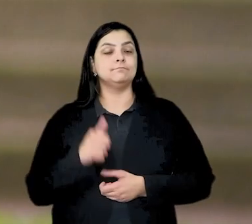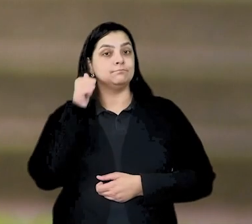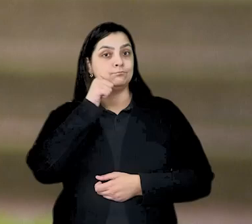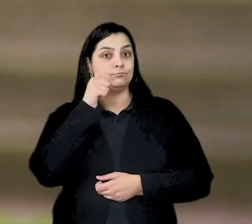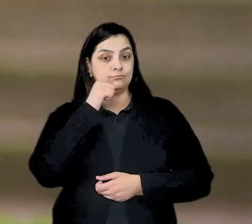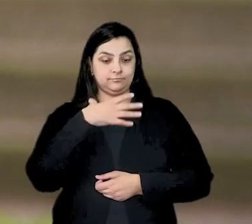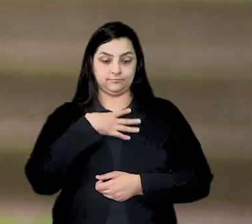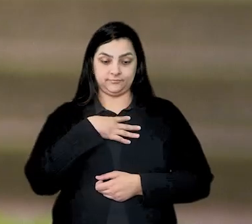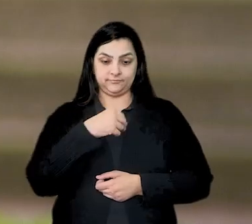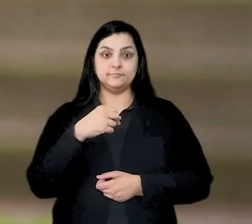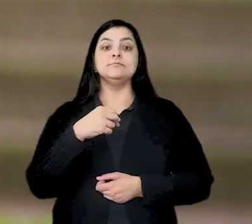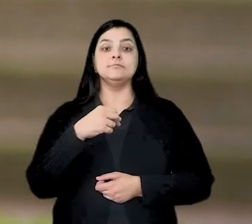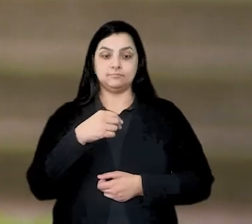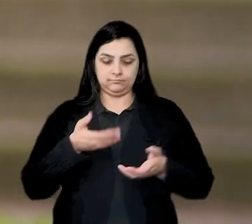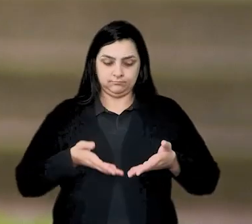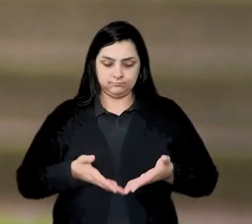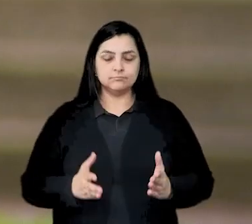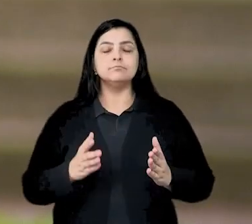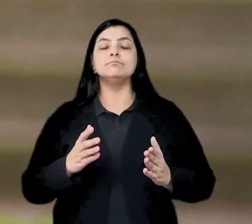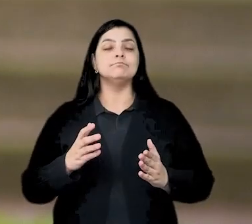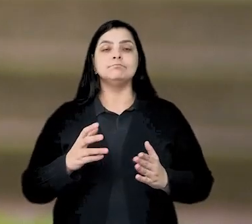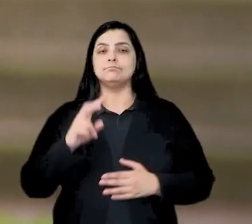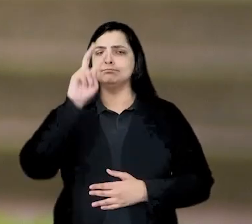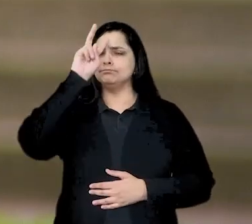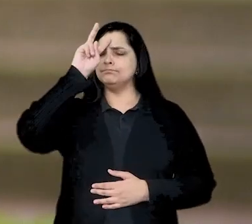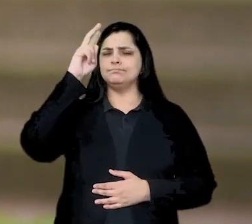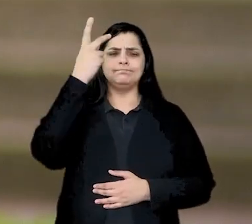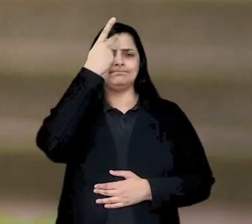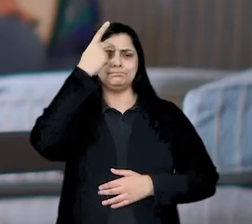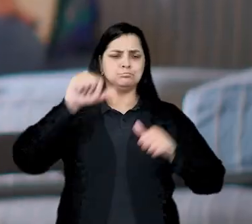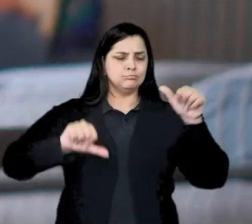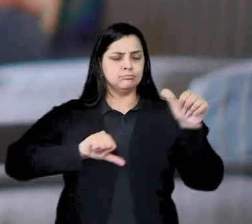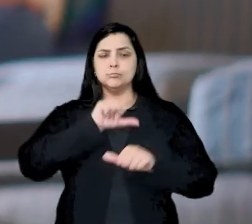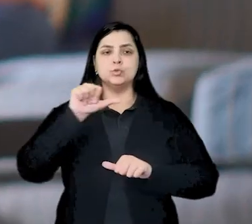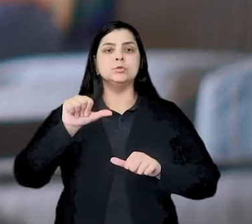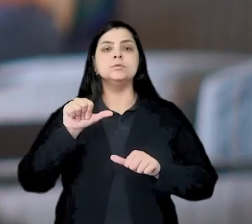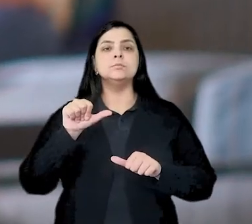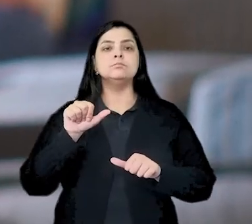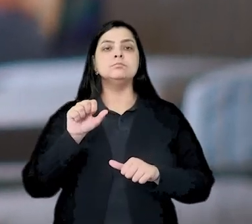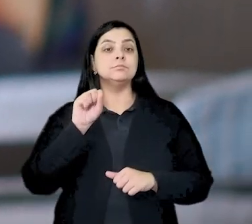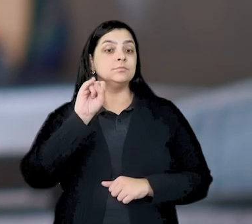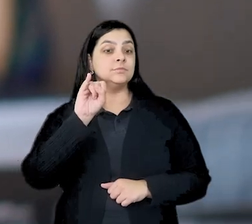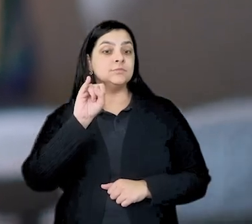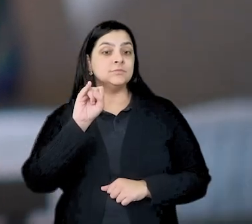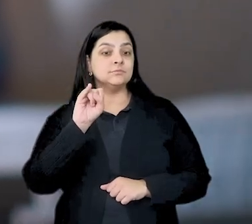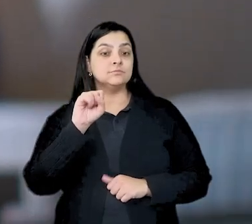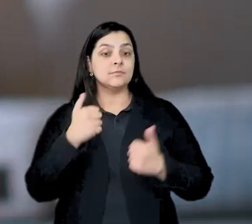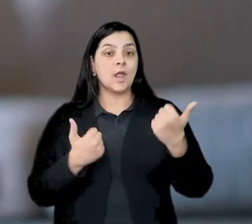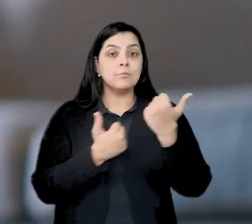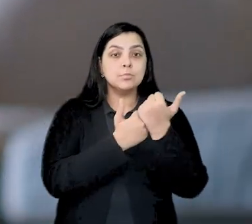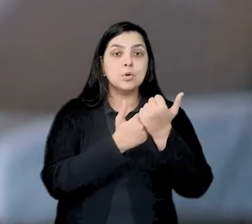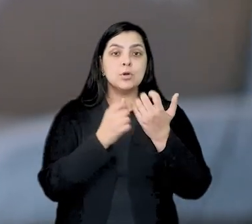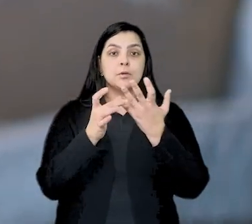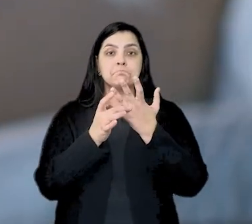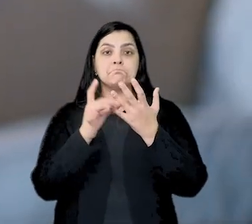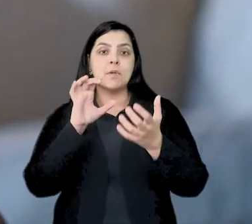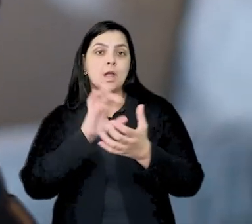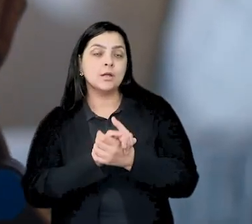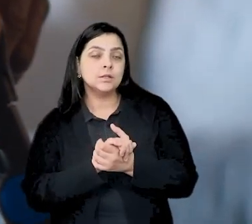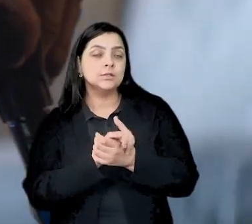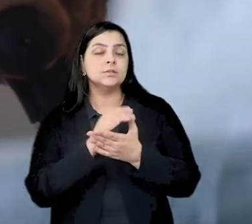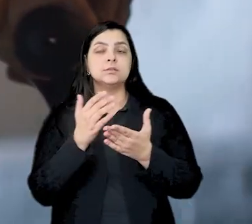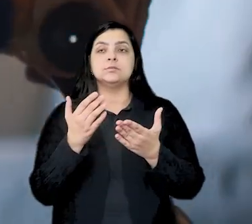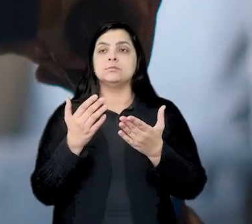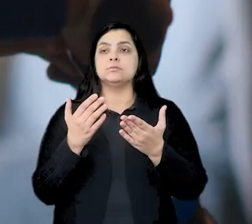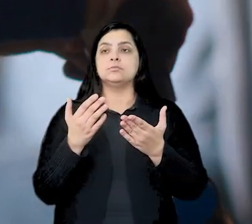Quando a mulher tem um filho, ela muda, tudo muda, é uma transformação. Então, se ela não tiver o apoio do companheiro,